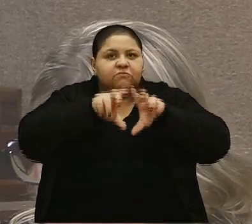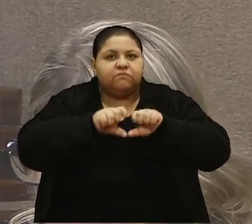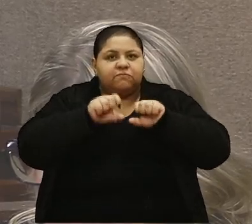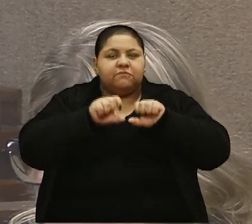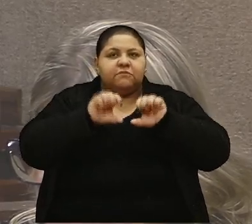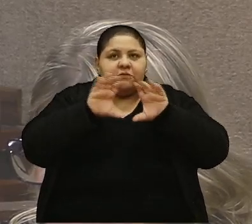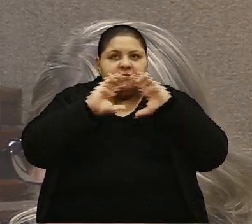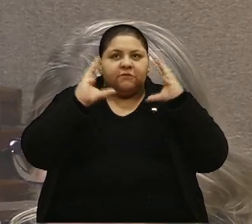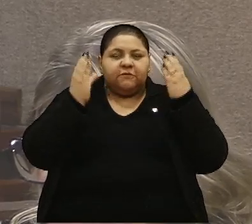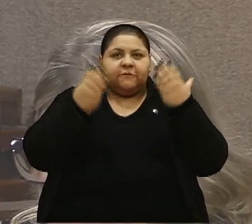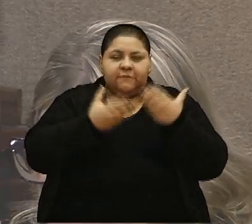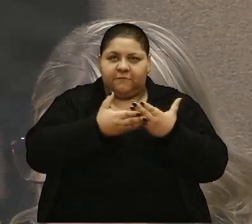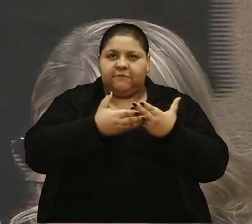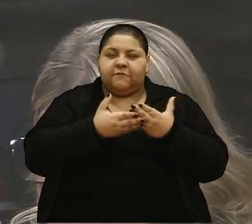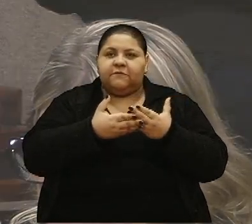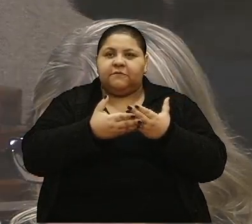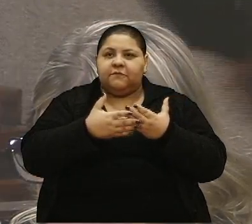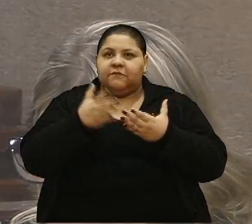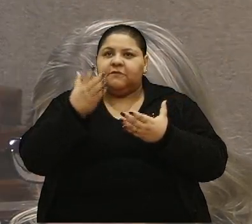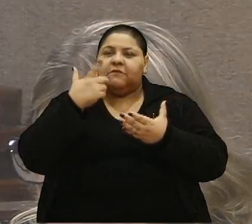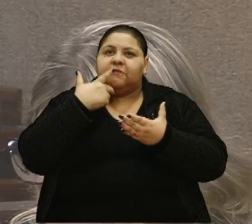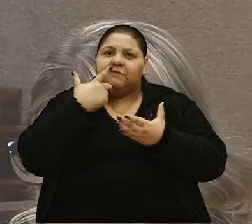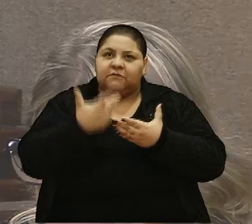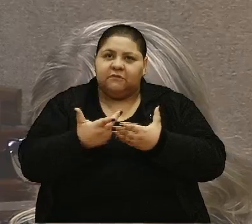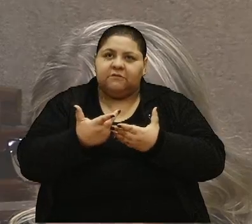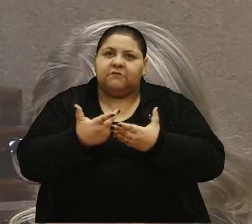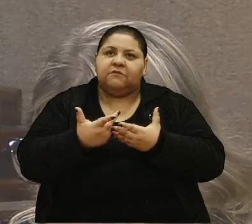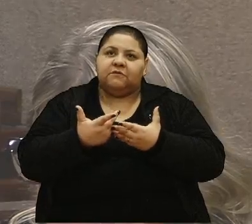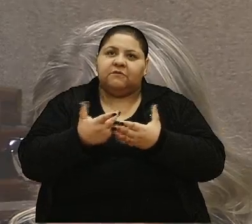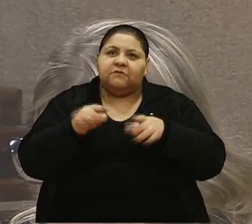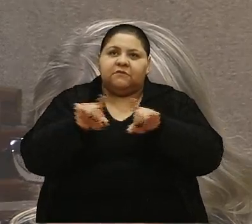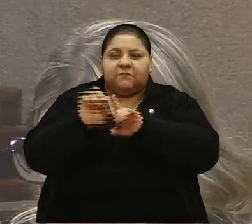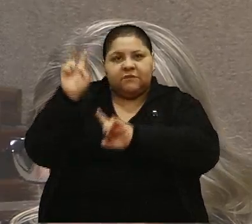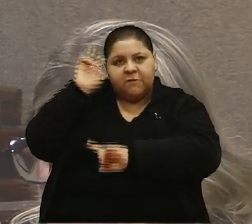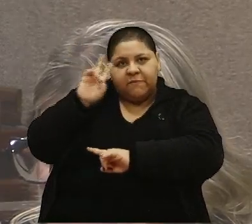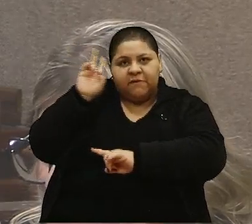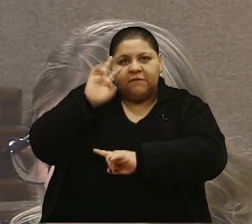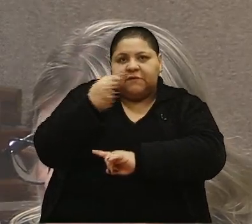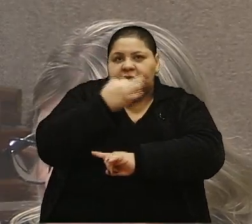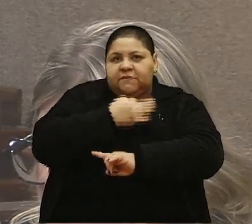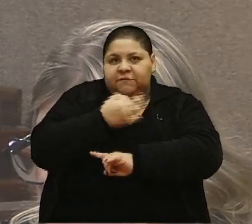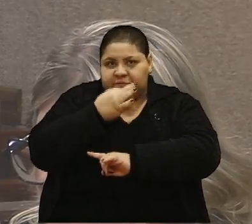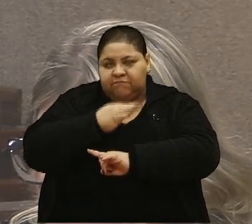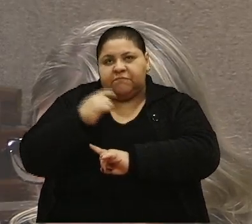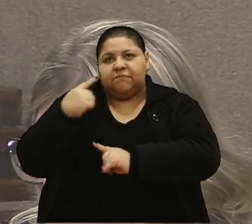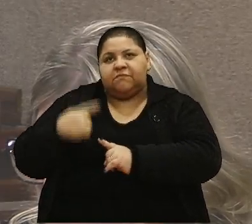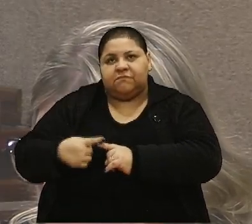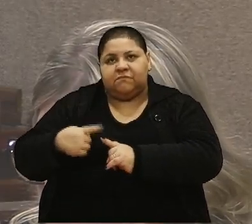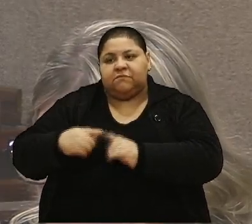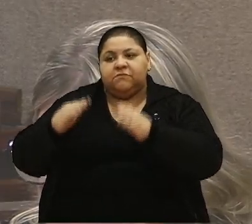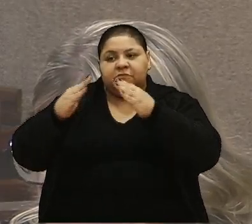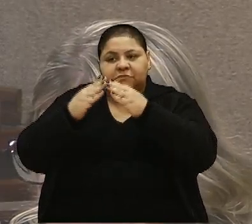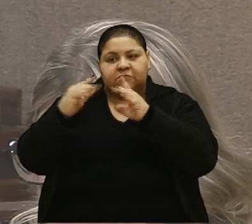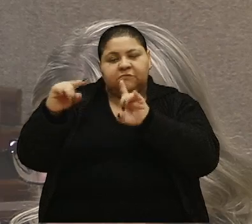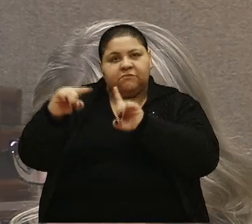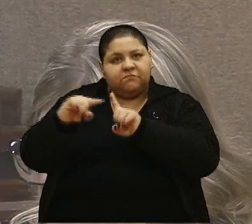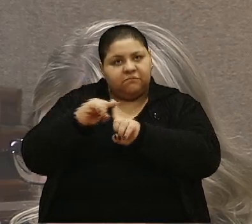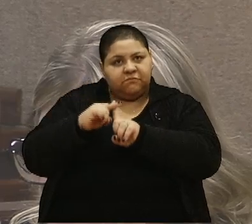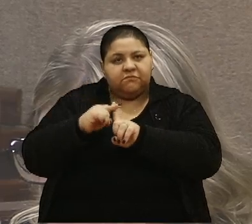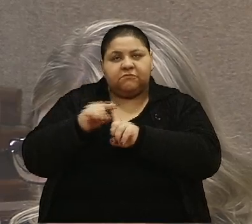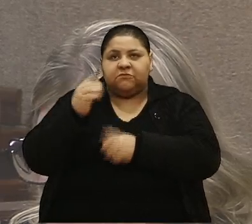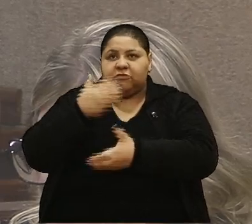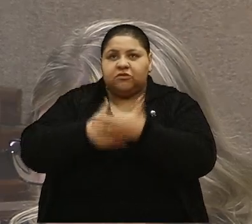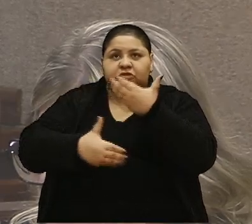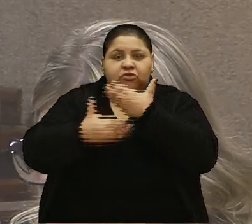comunidade. Uma igreja que fala, né, sobre também a história de Caxias, porque a igreja, né, todo